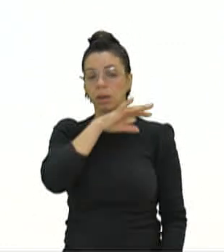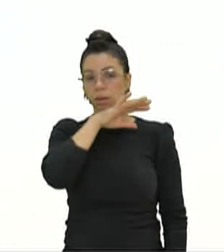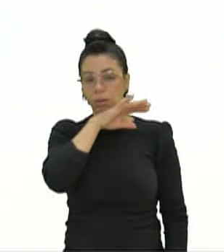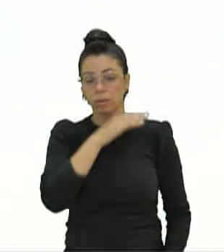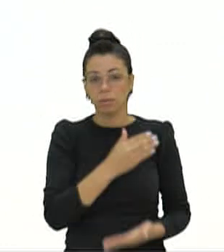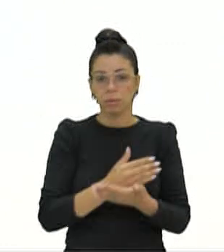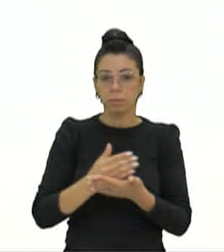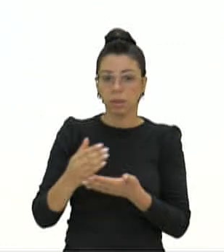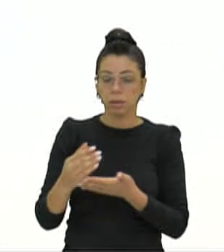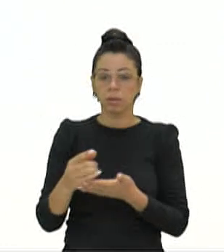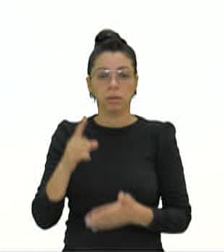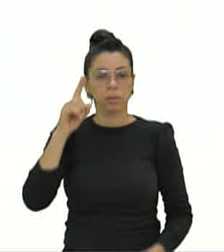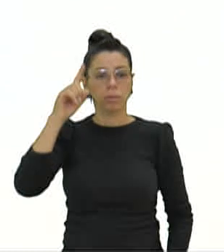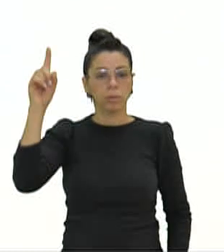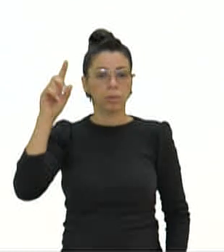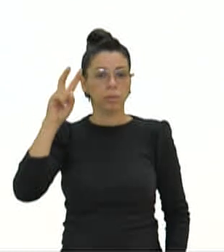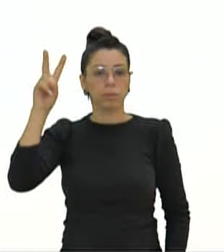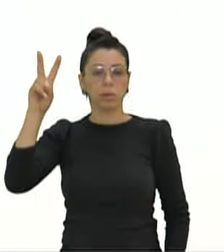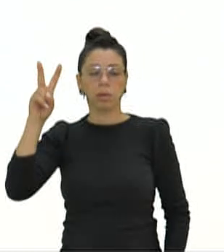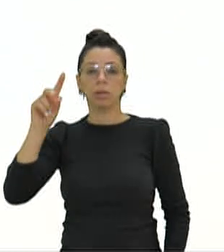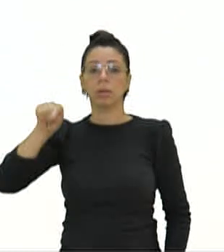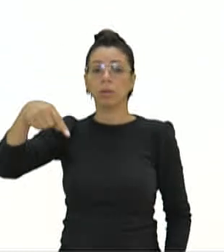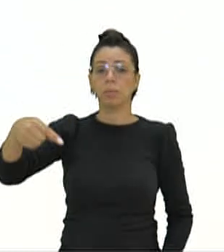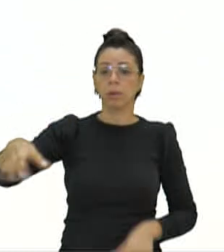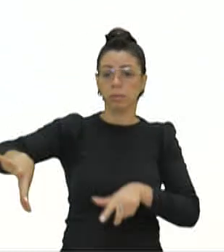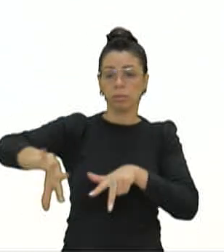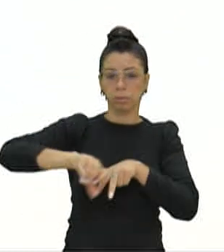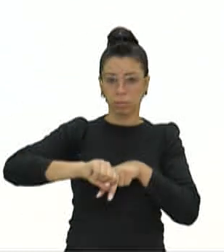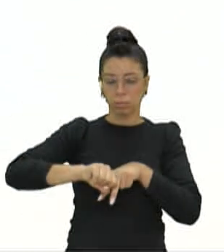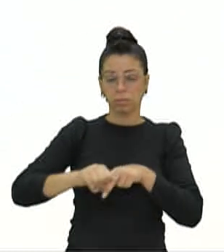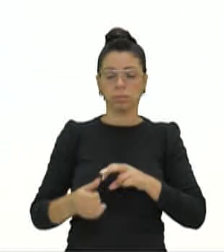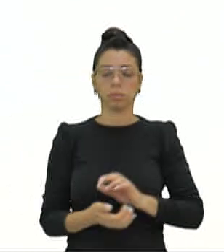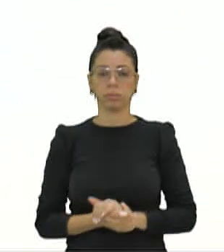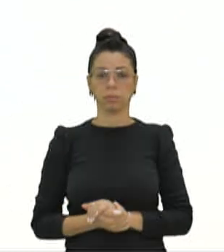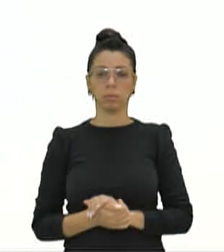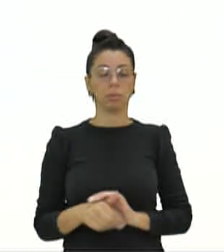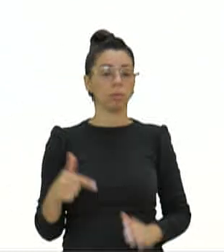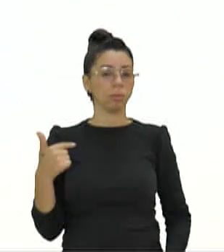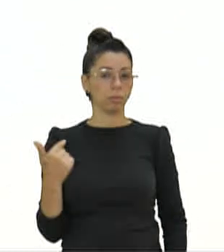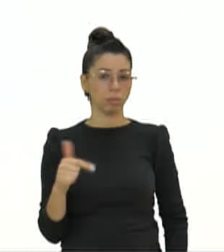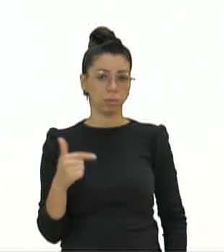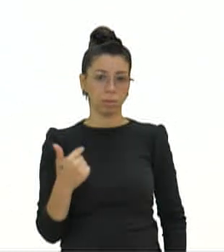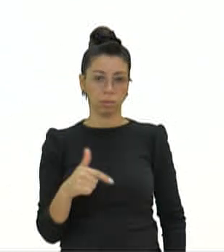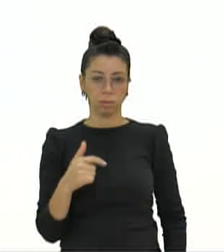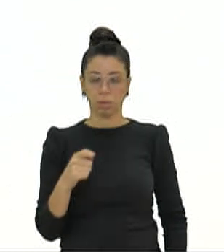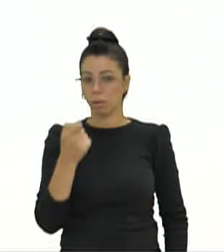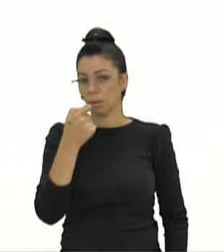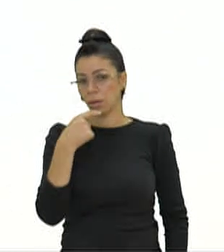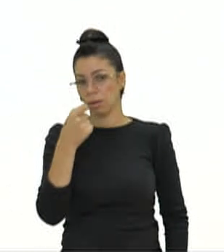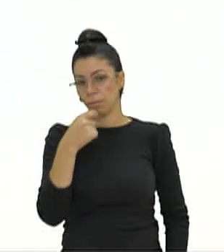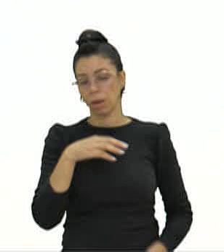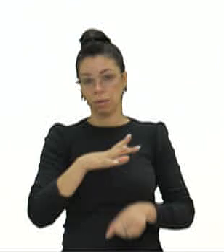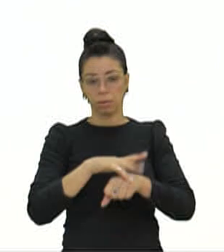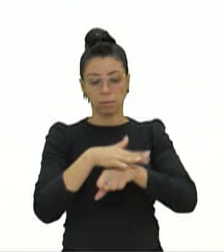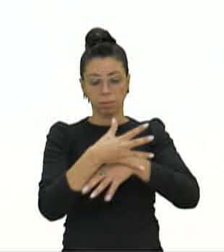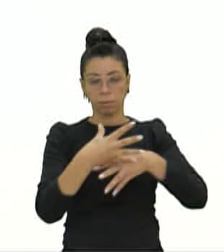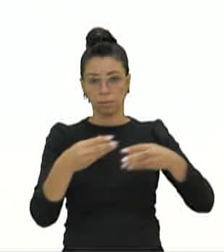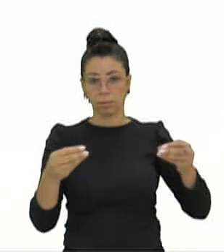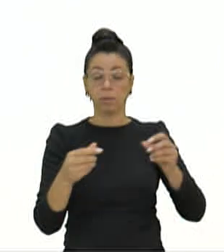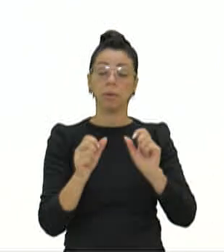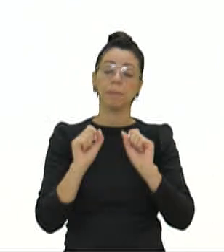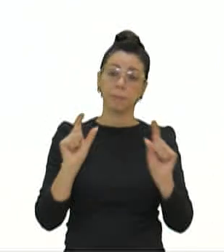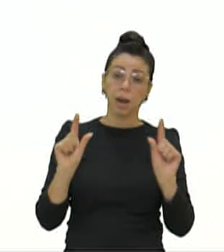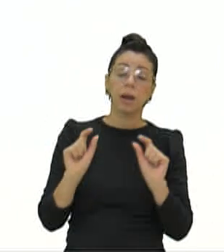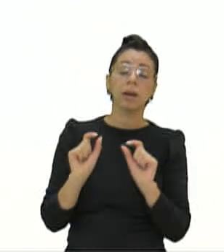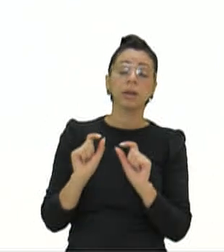do contágio, depois de ter inalado esse vírus. Não há remédio que cure essa doença, mas tem remédio para aliviar